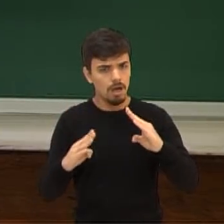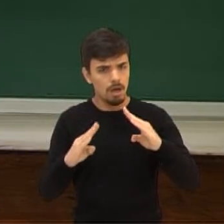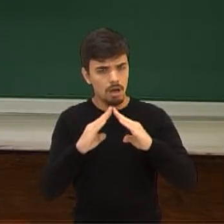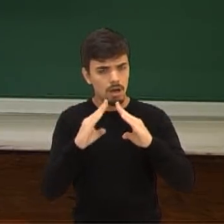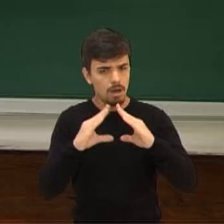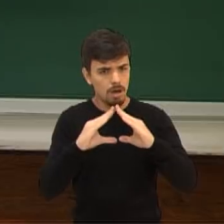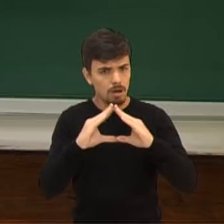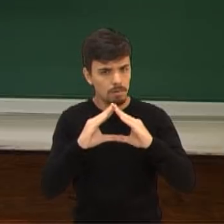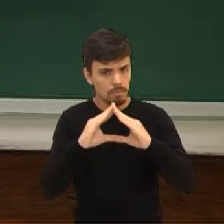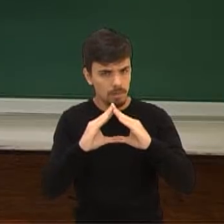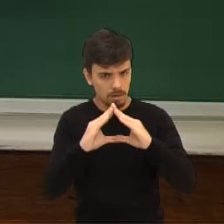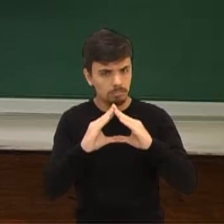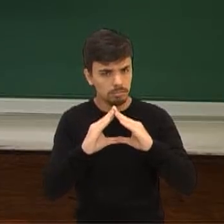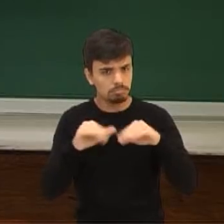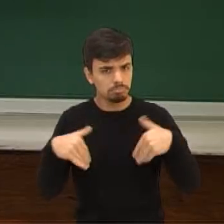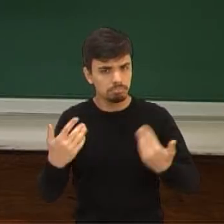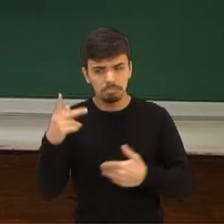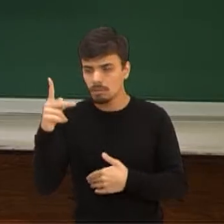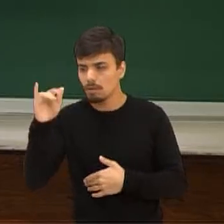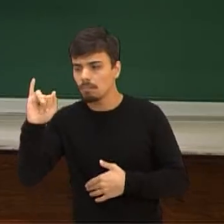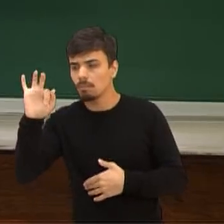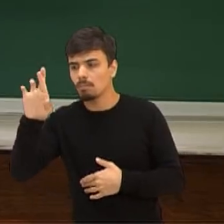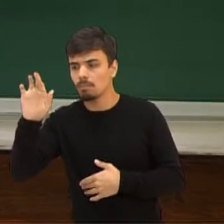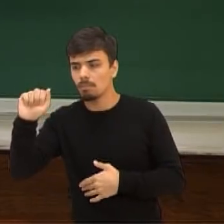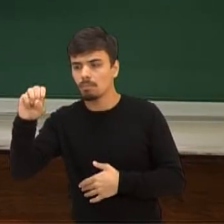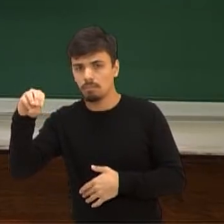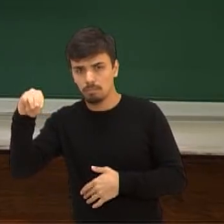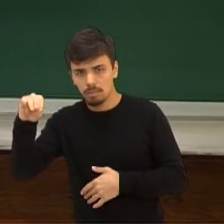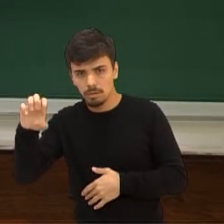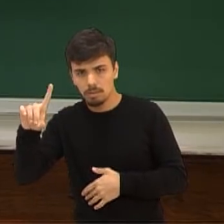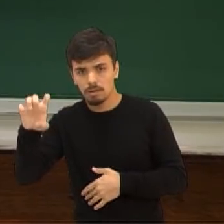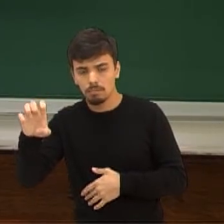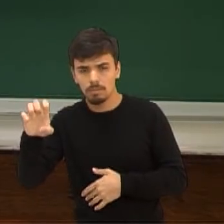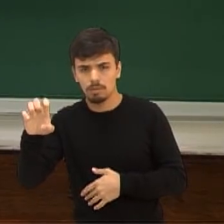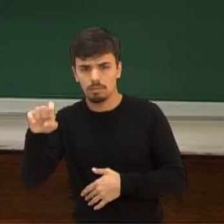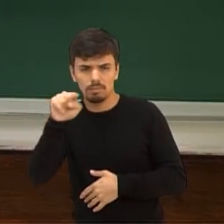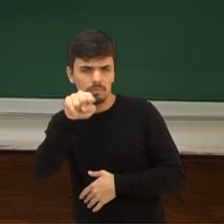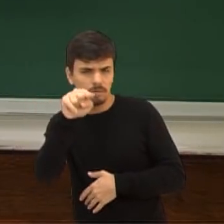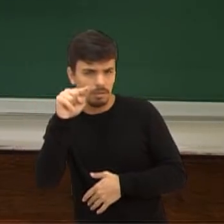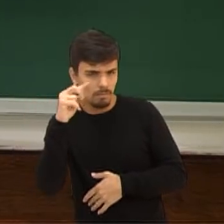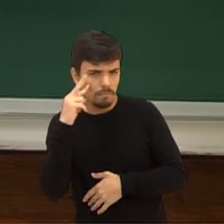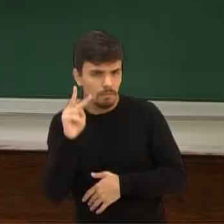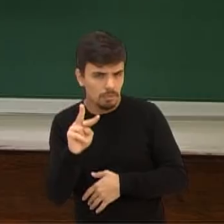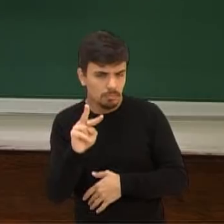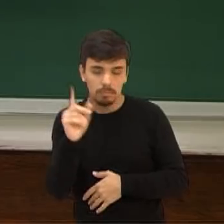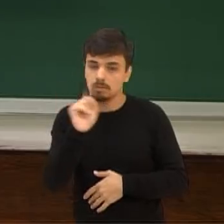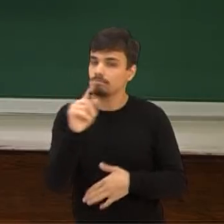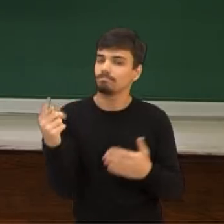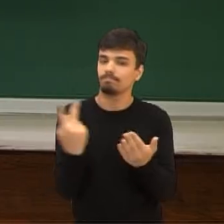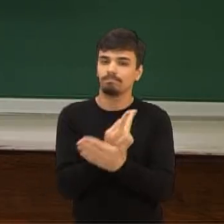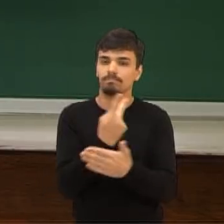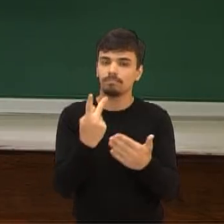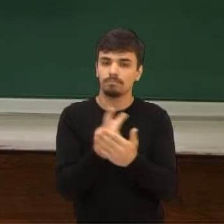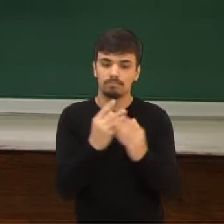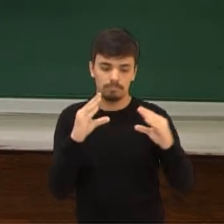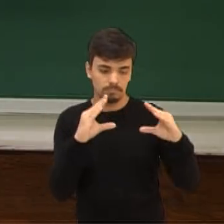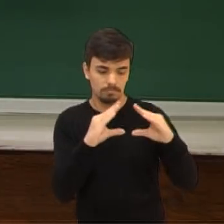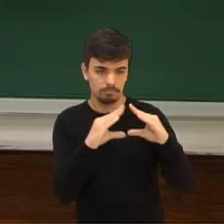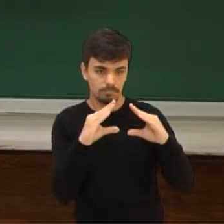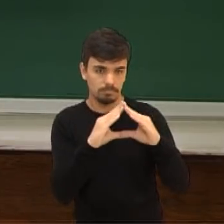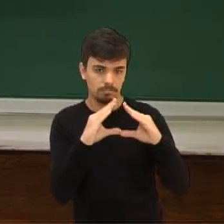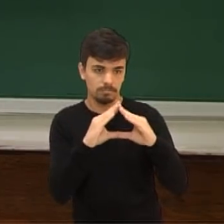eu estou vendo, é uma pirâmide. Não, você está vendo errado. A pirâmide